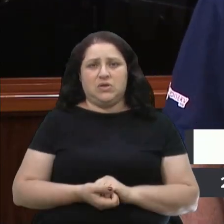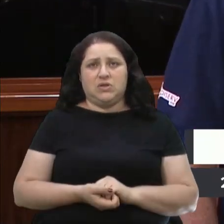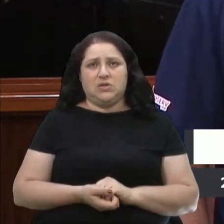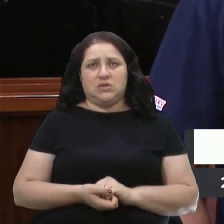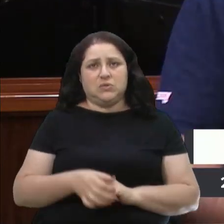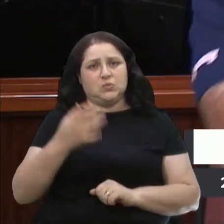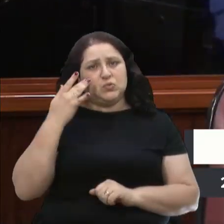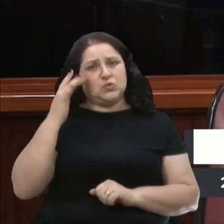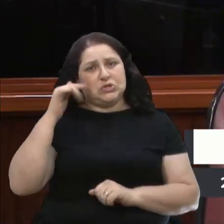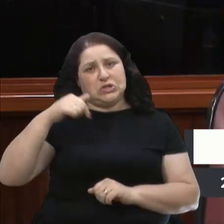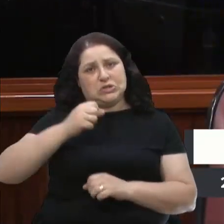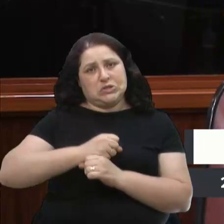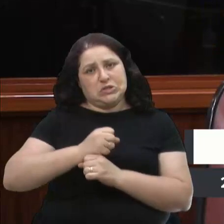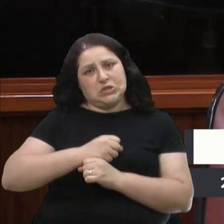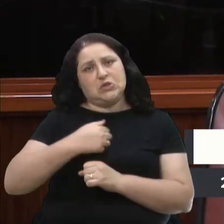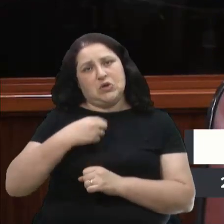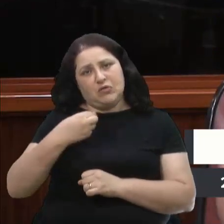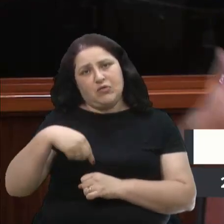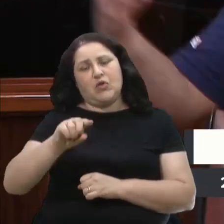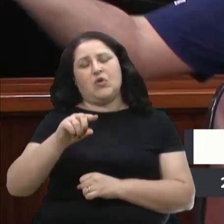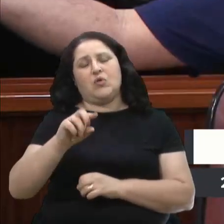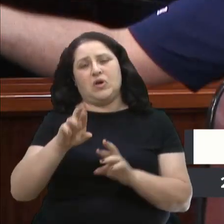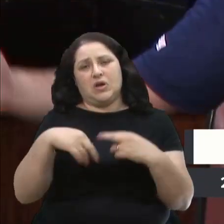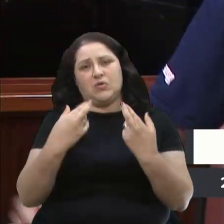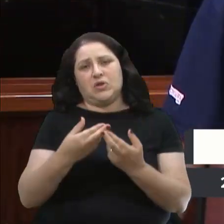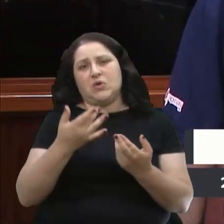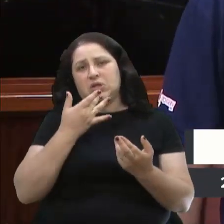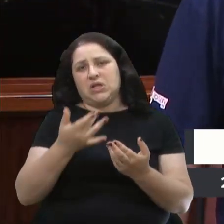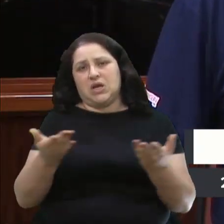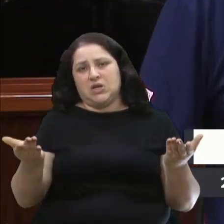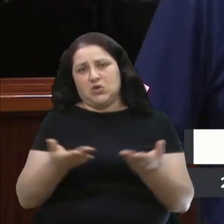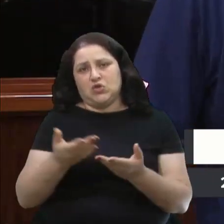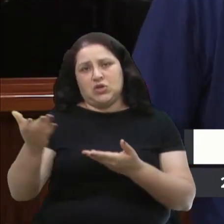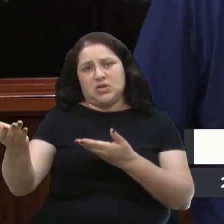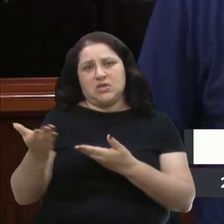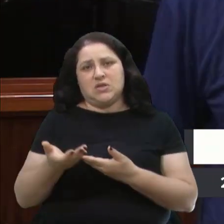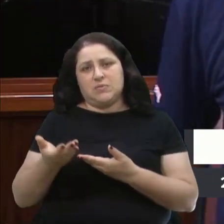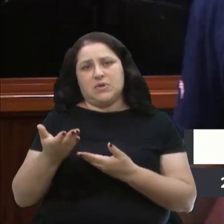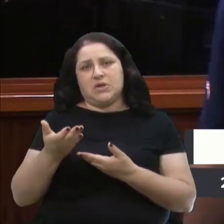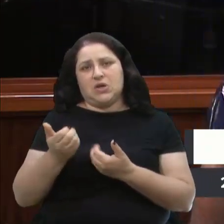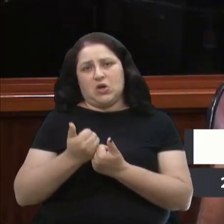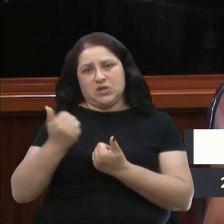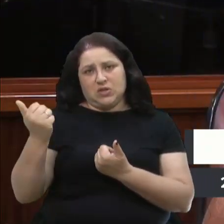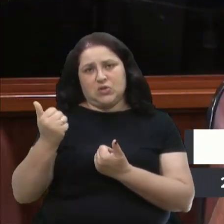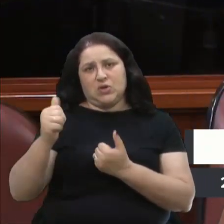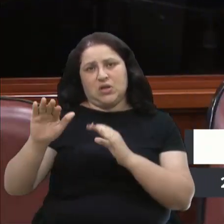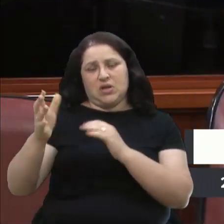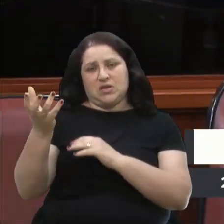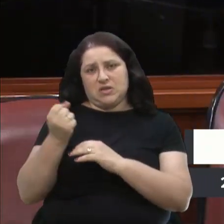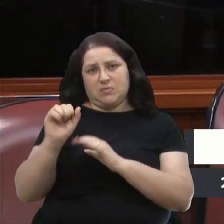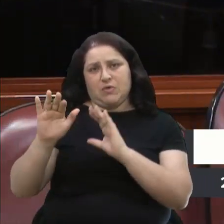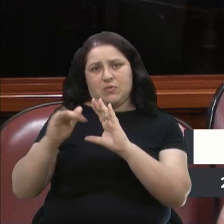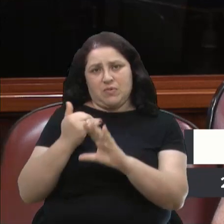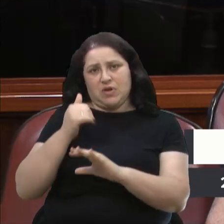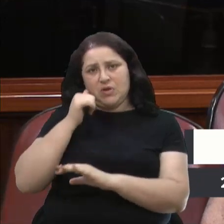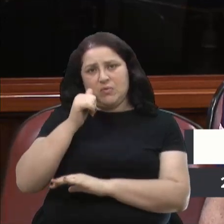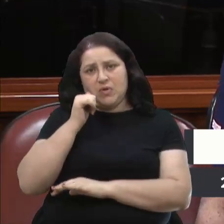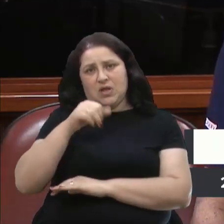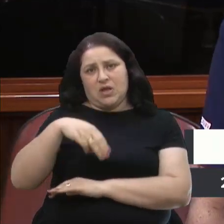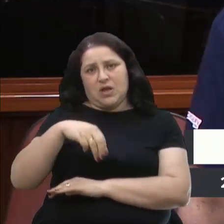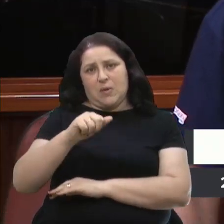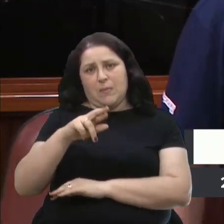Não sei se vem esse ano. Vou para a reunião hoje à tarde, que eu recebi o convite. A minha assessora recebeu um e-mail ontem. A Mara recebeu um